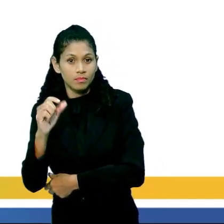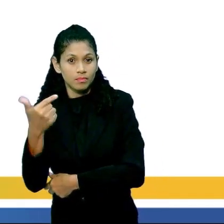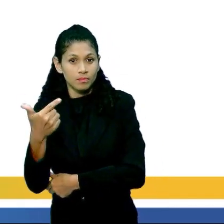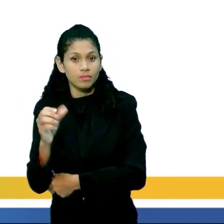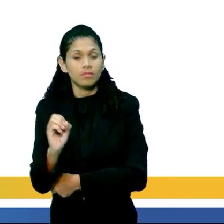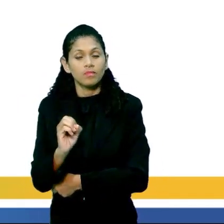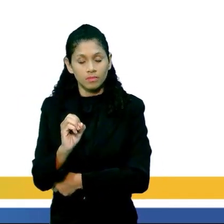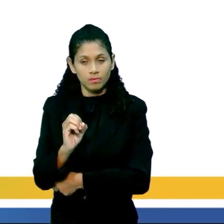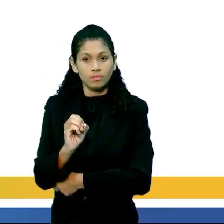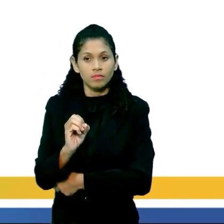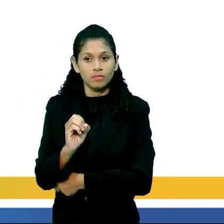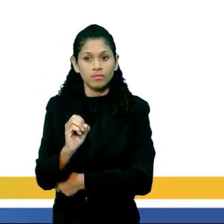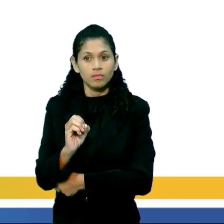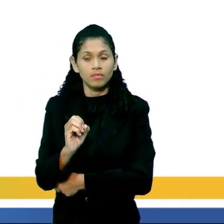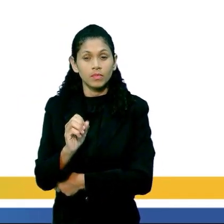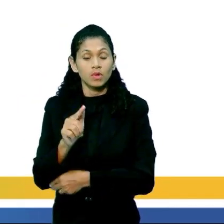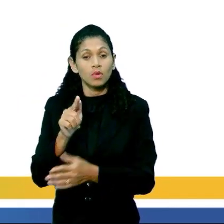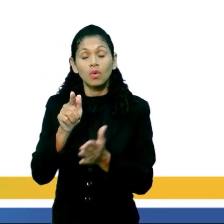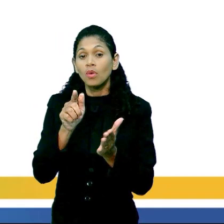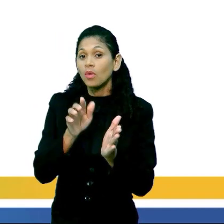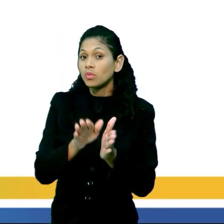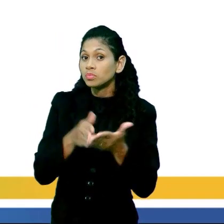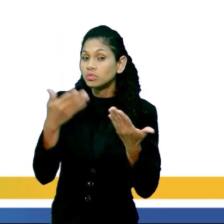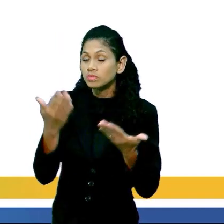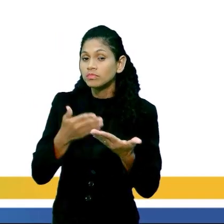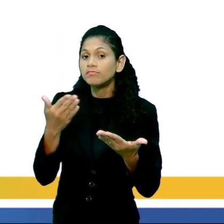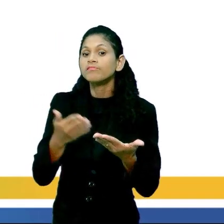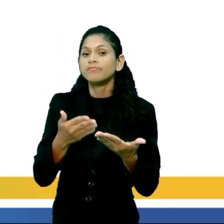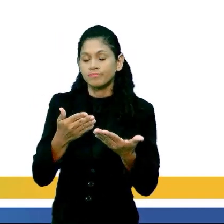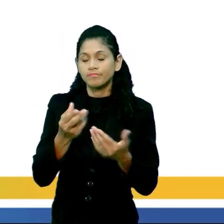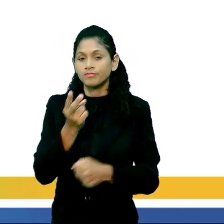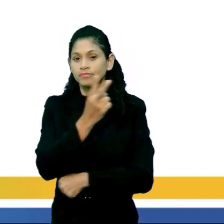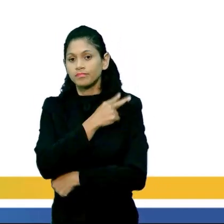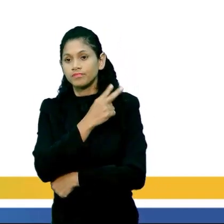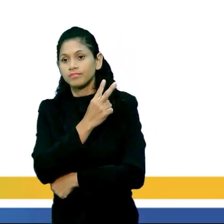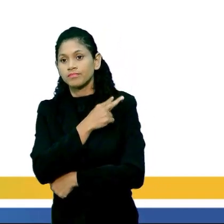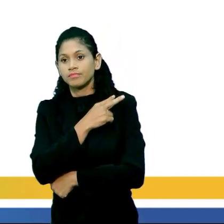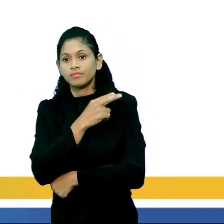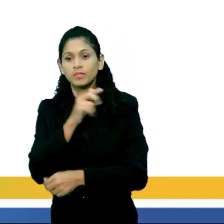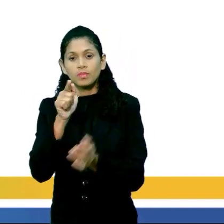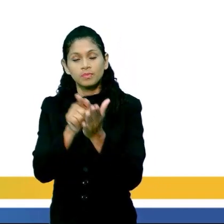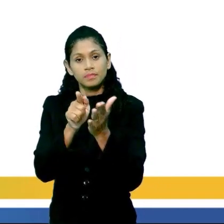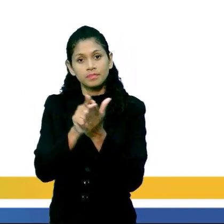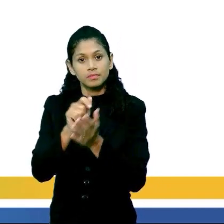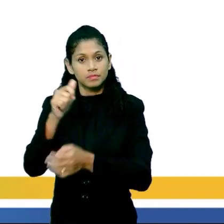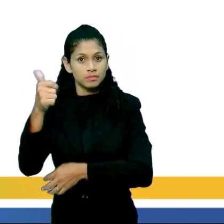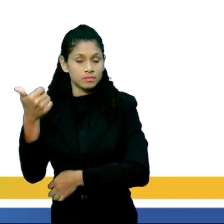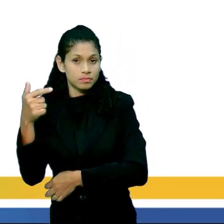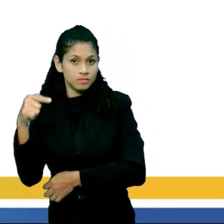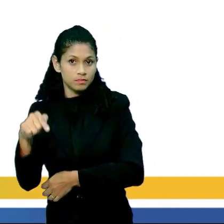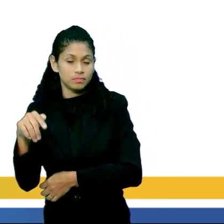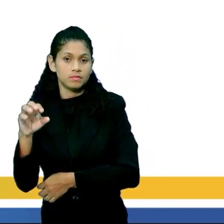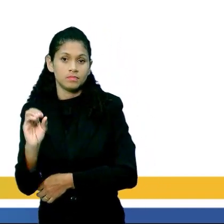está no livro do segundo ano, Resolve Enem, na página 170.